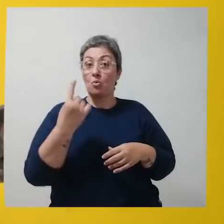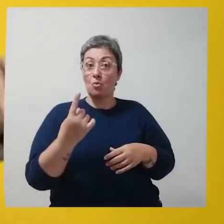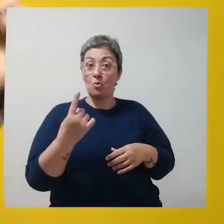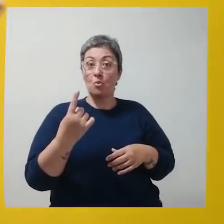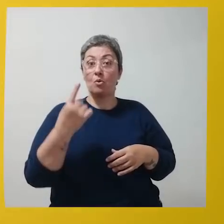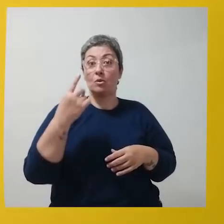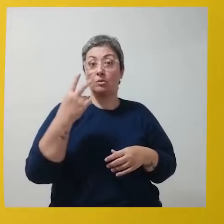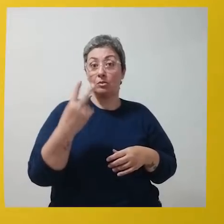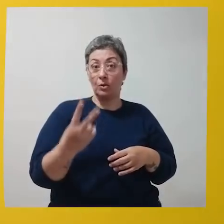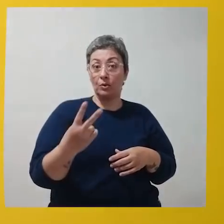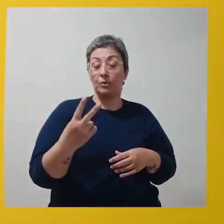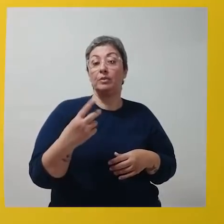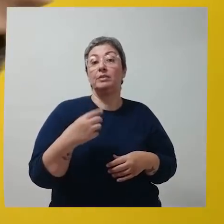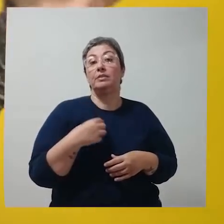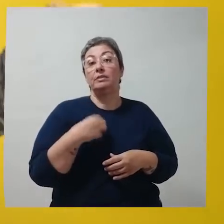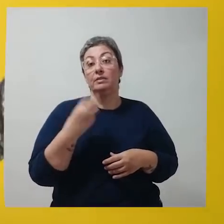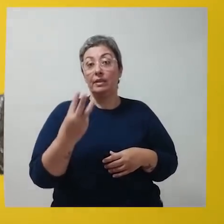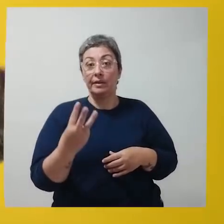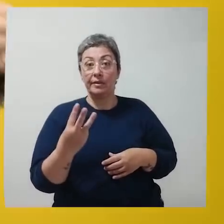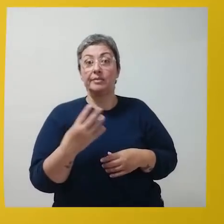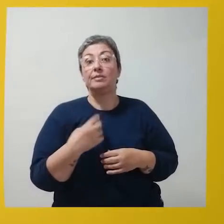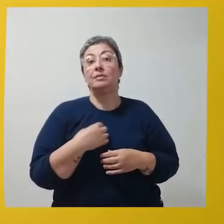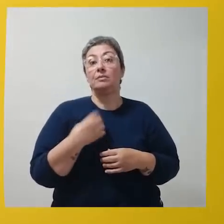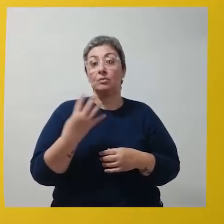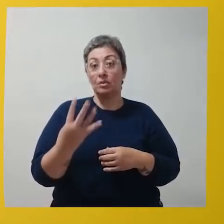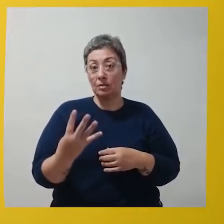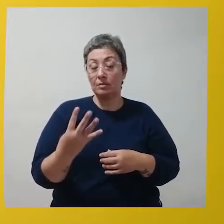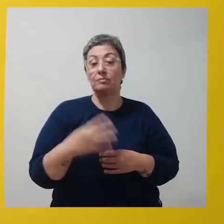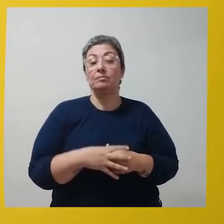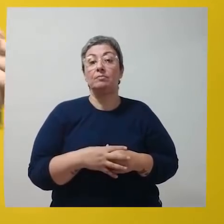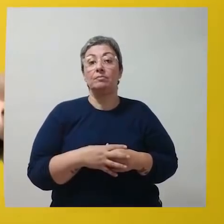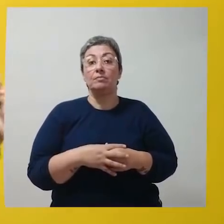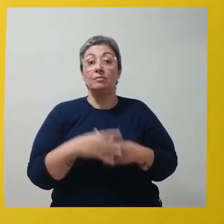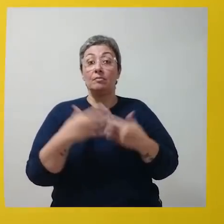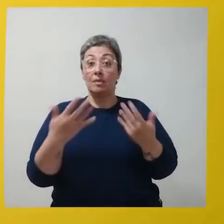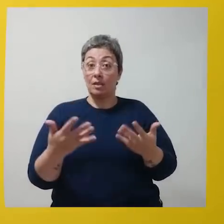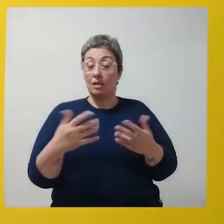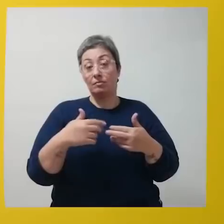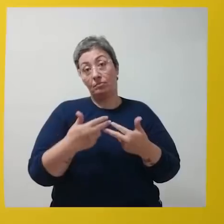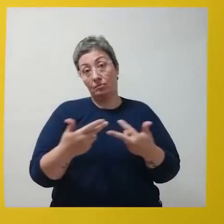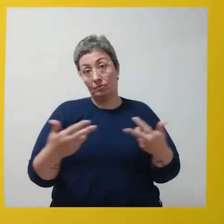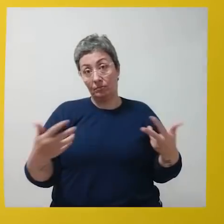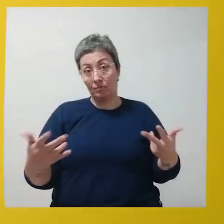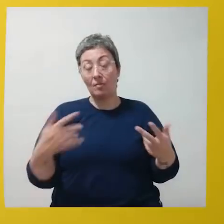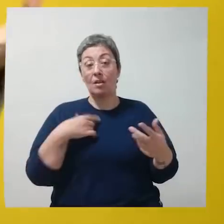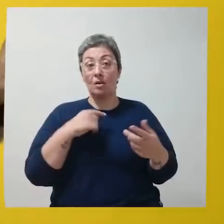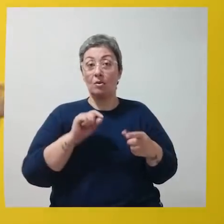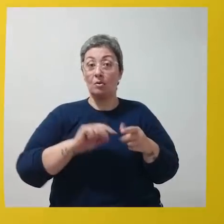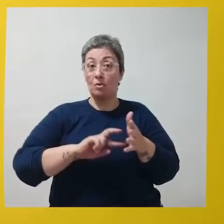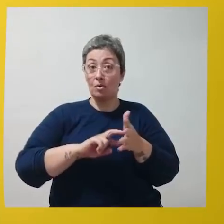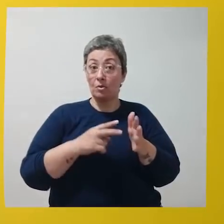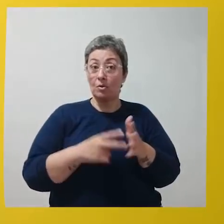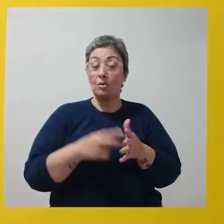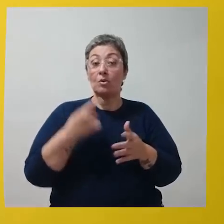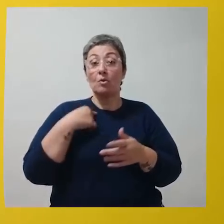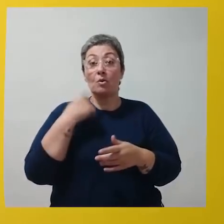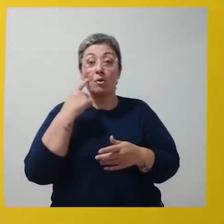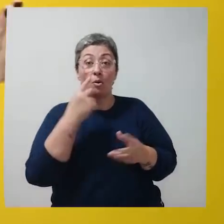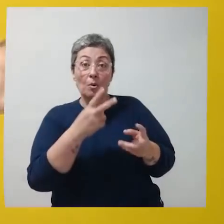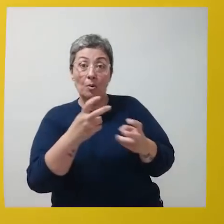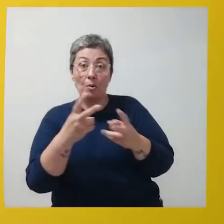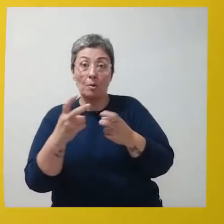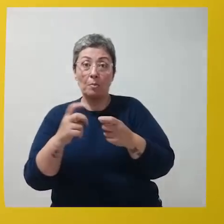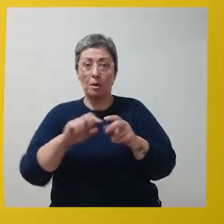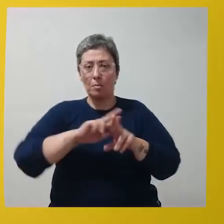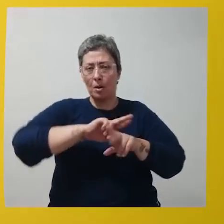camiseta 1, 2, 3, 4... Enfim, né? Ou seja, nós vemos aí um